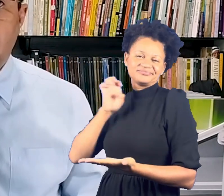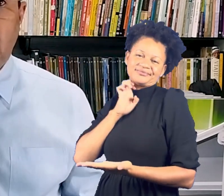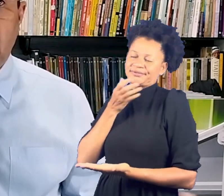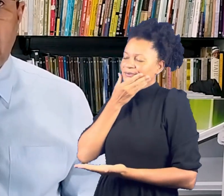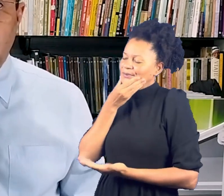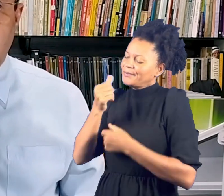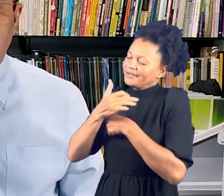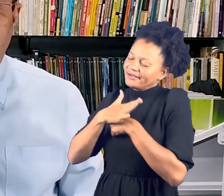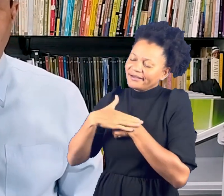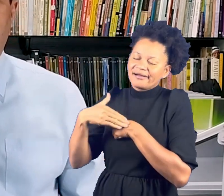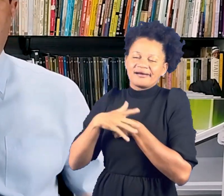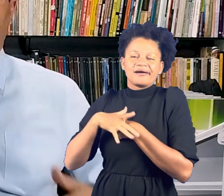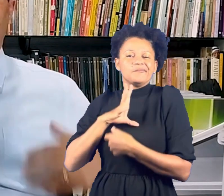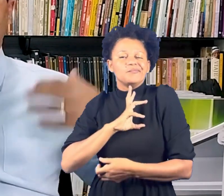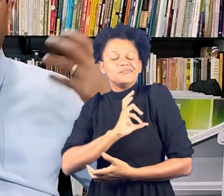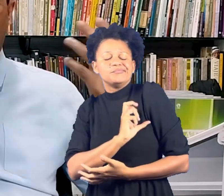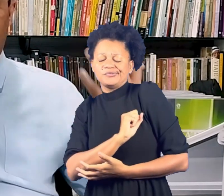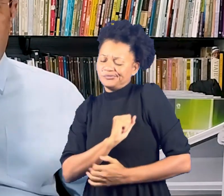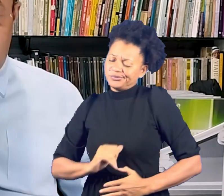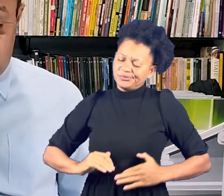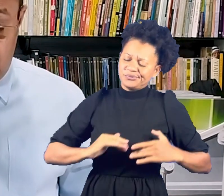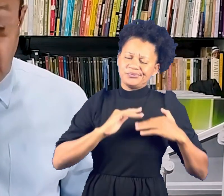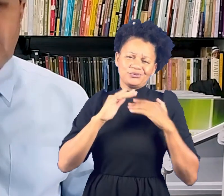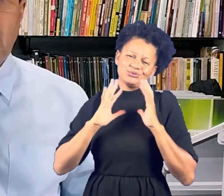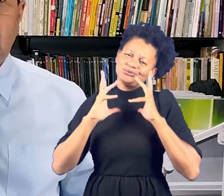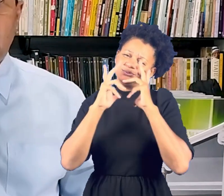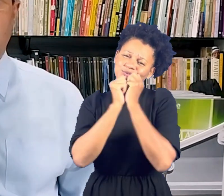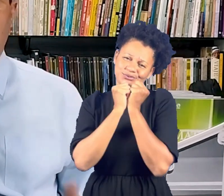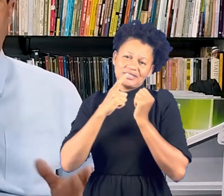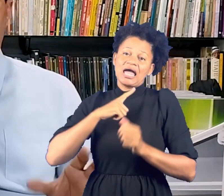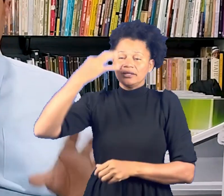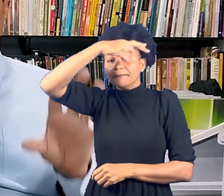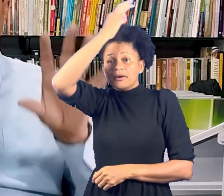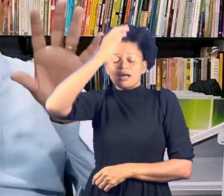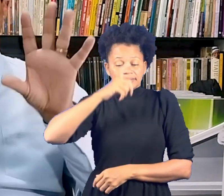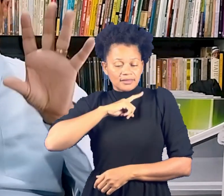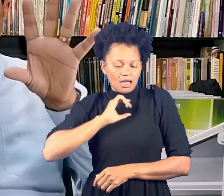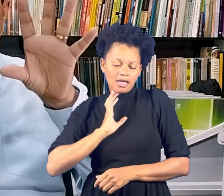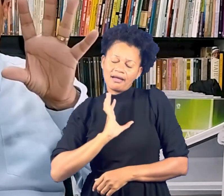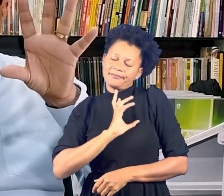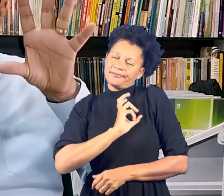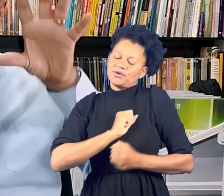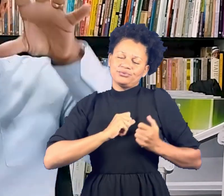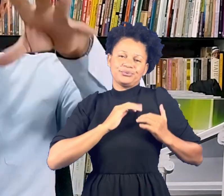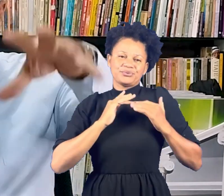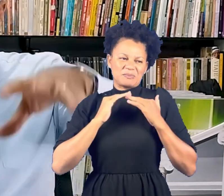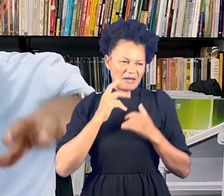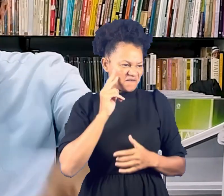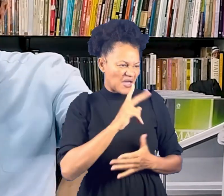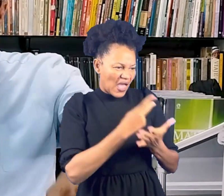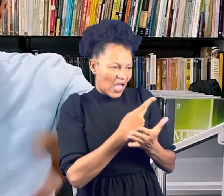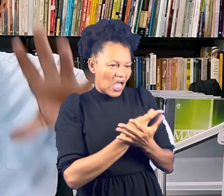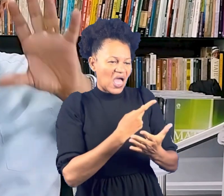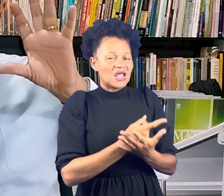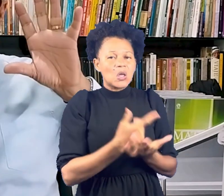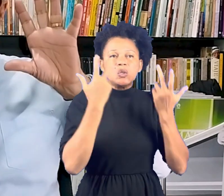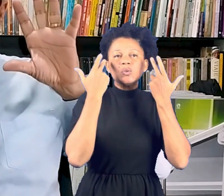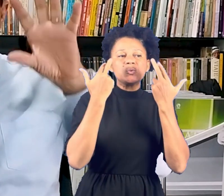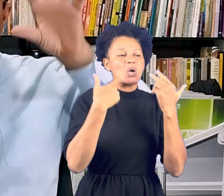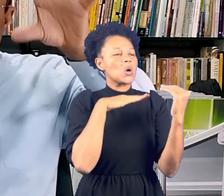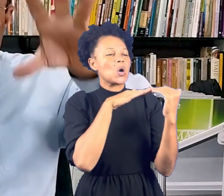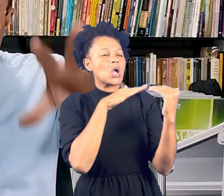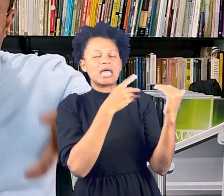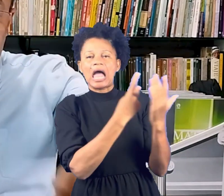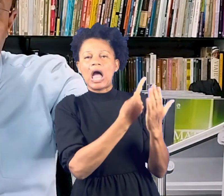homem amoroso, eu não tenho nenhuma dúvida, porque um homem cheio do Espírito Santo é amoroso, mas ele não encobria o erro,